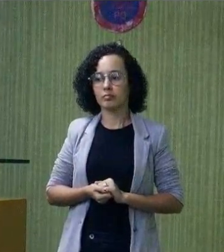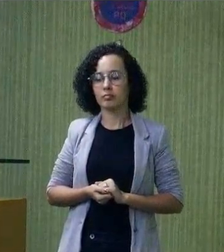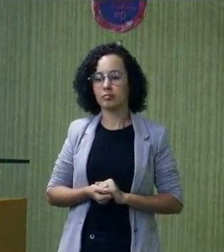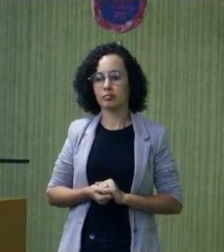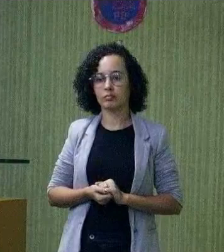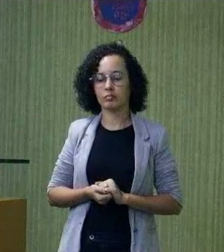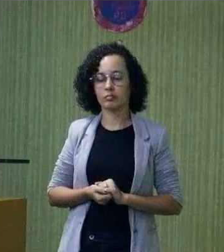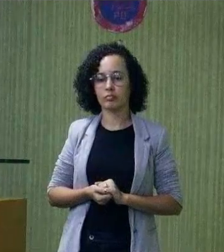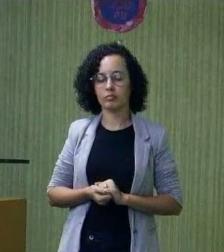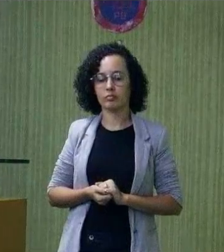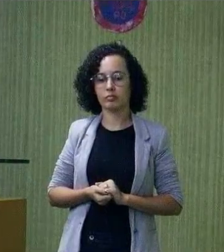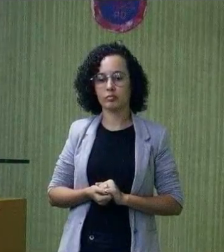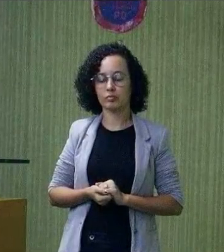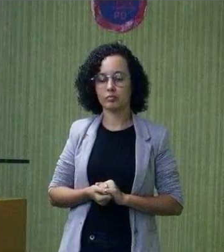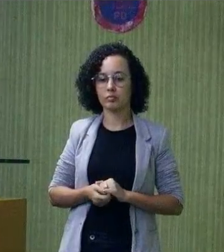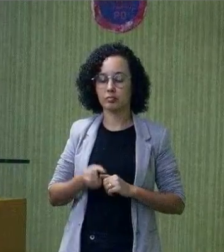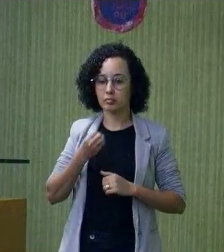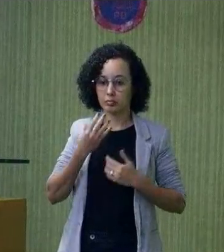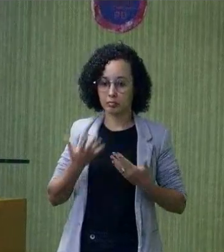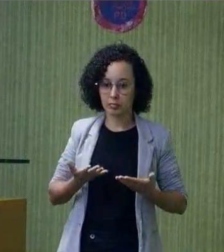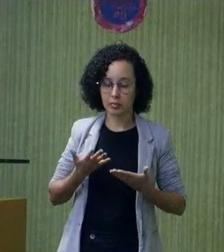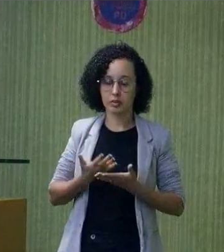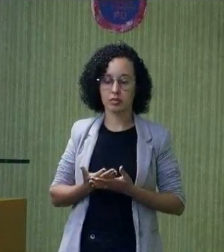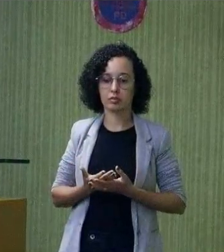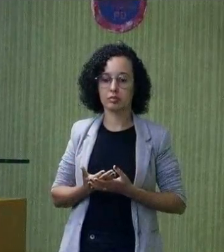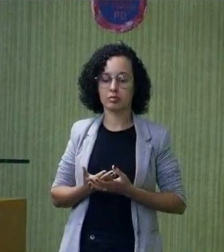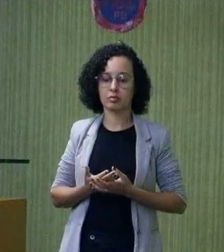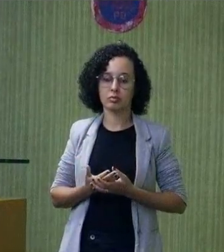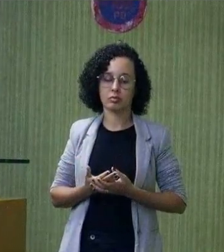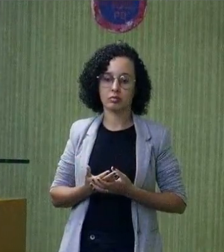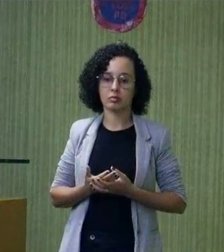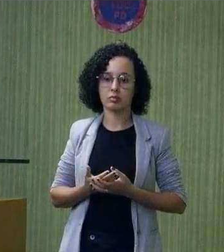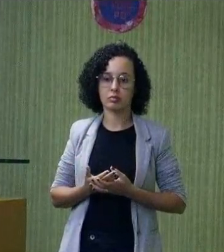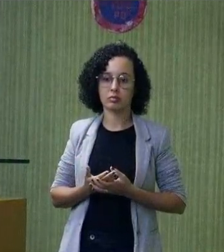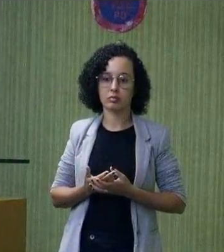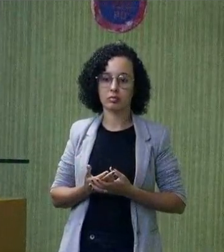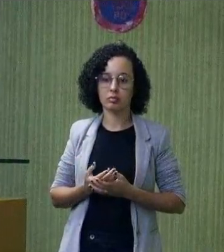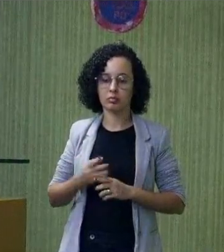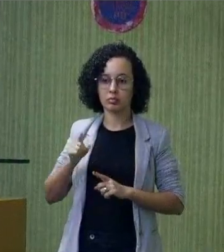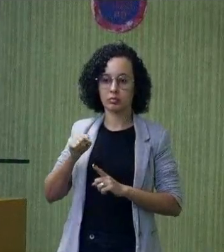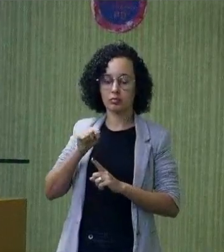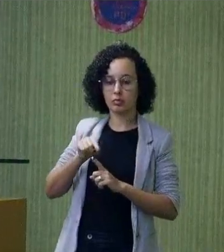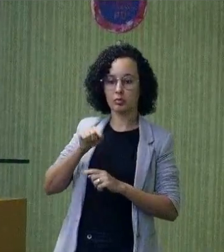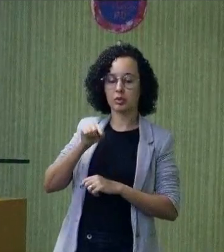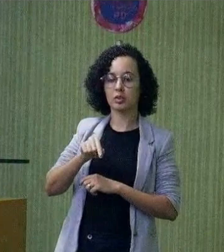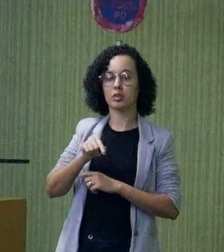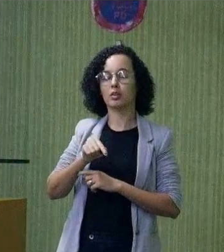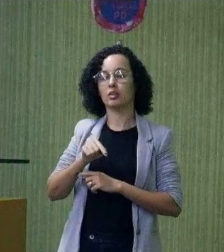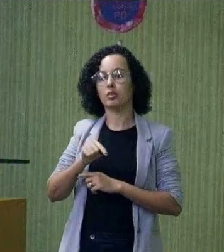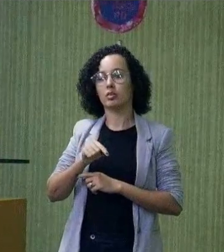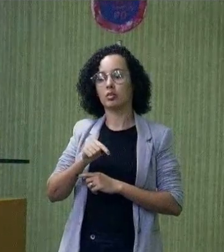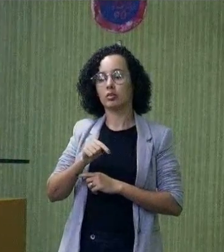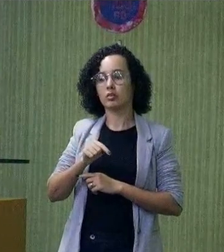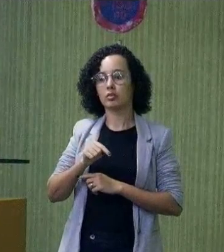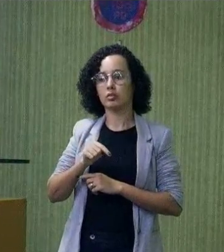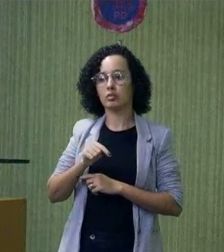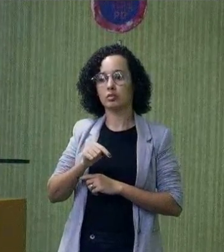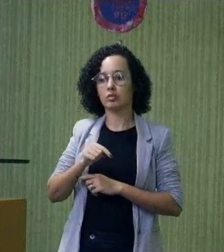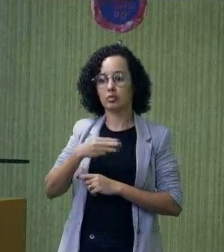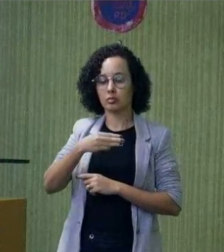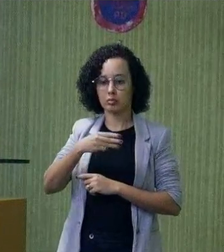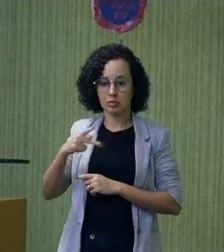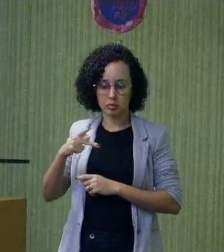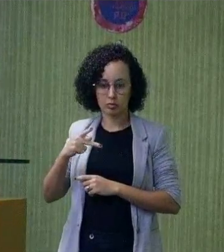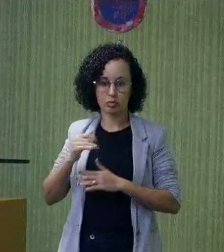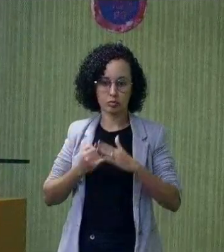começa bem especificamente eu acho que ele tá se referindo em relação ao Ministério Público a